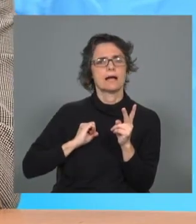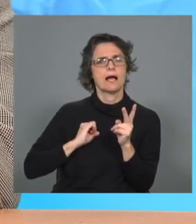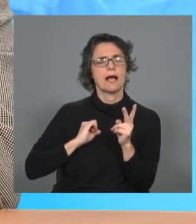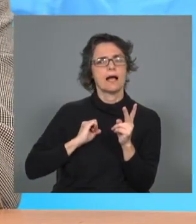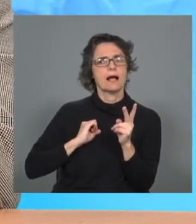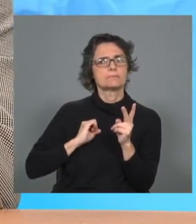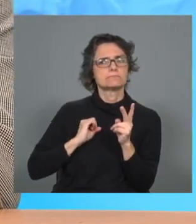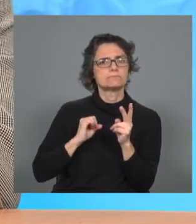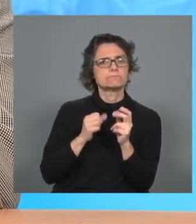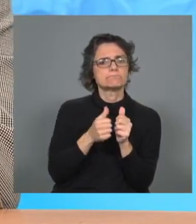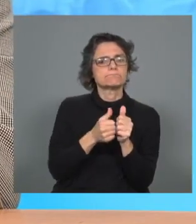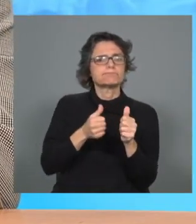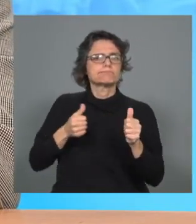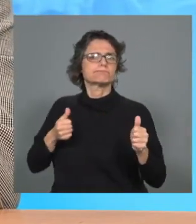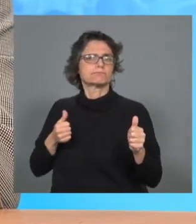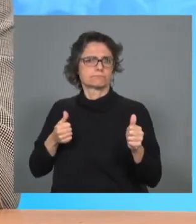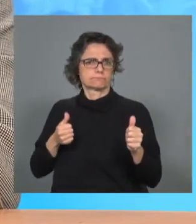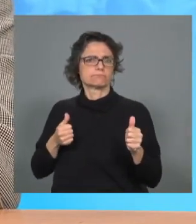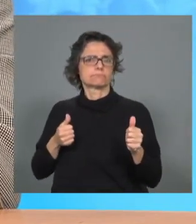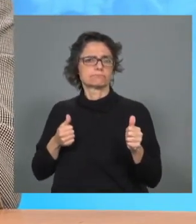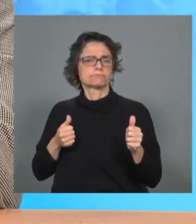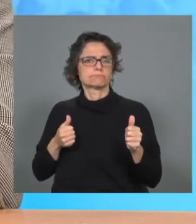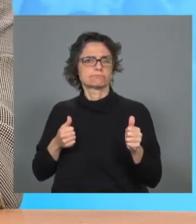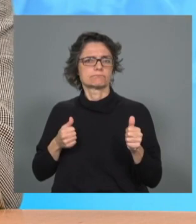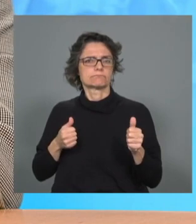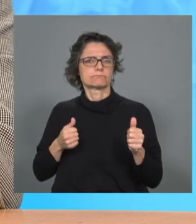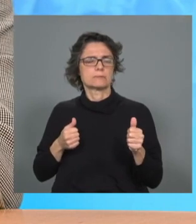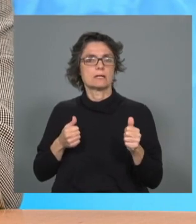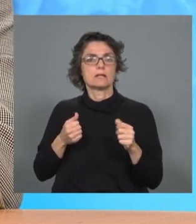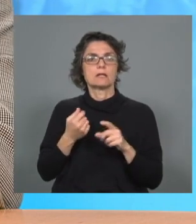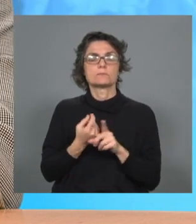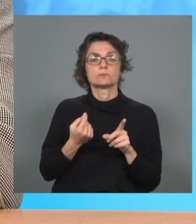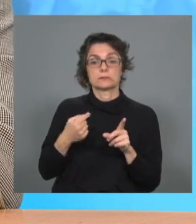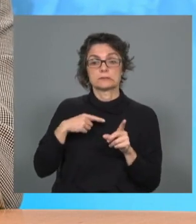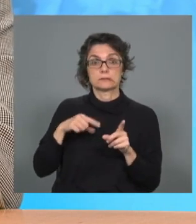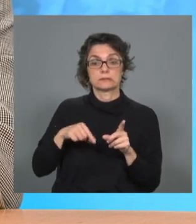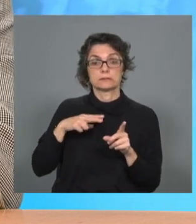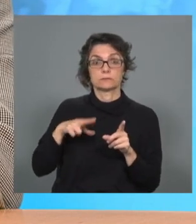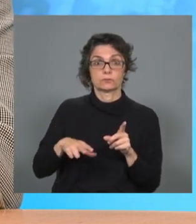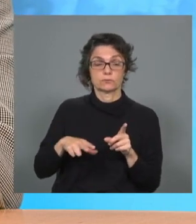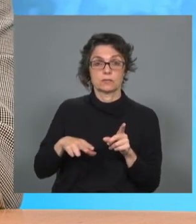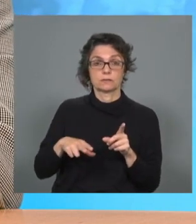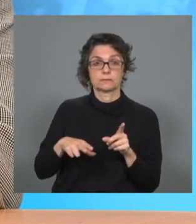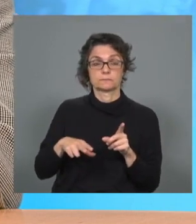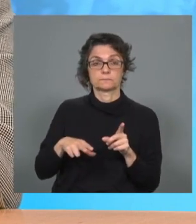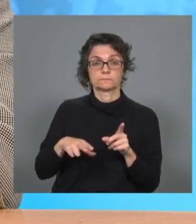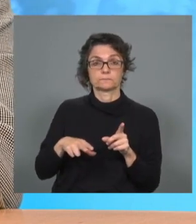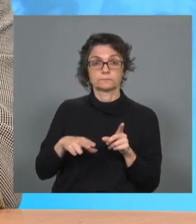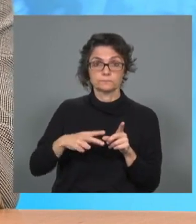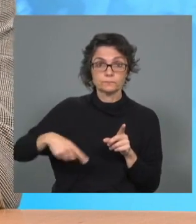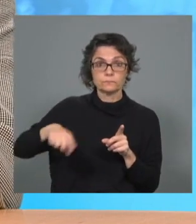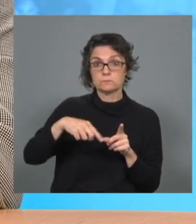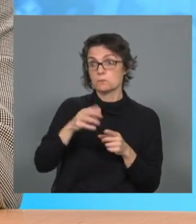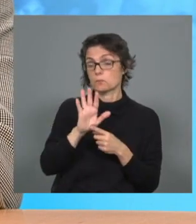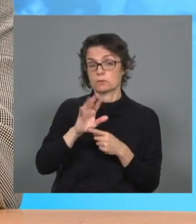Portugal. Há vários fatores para explicar isso. Em Portugal, nós temos uma presença por exemplo, Fátima,